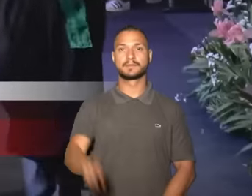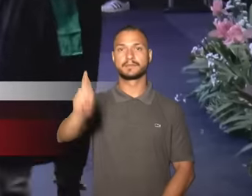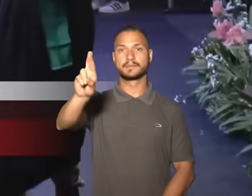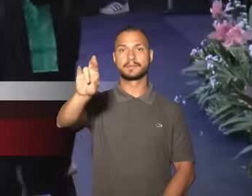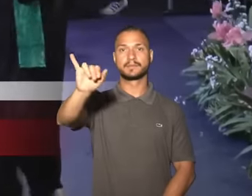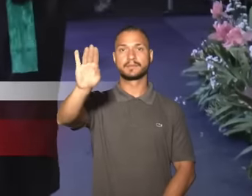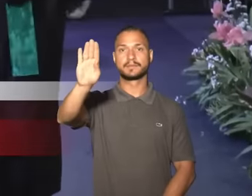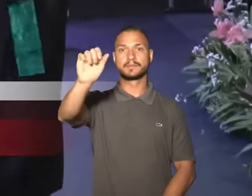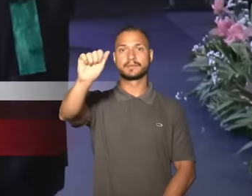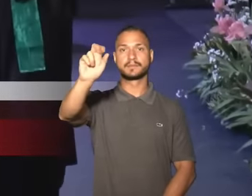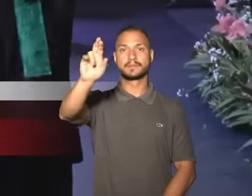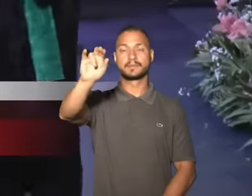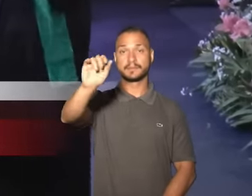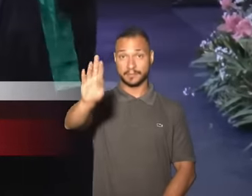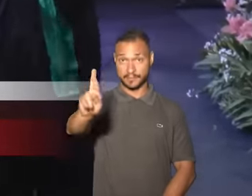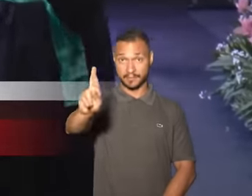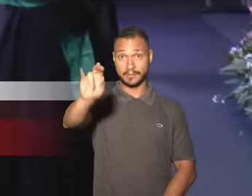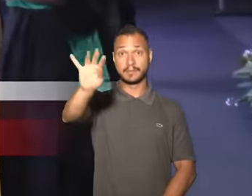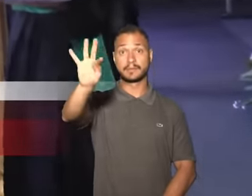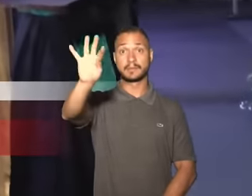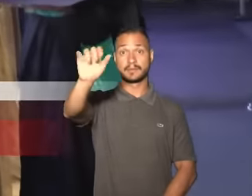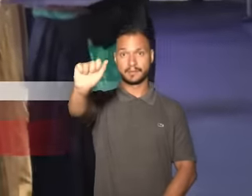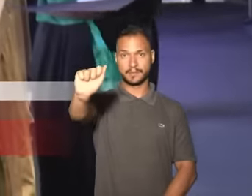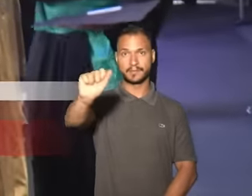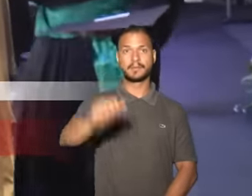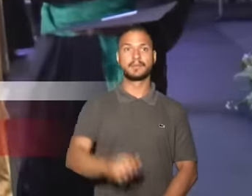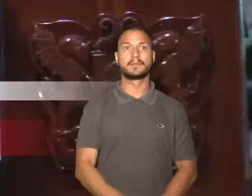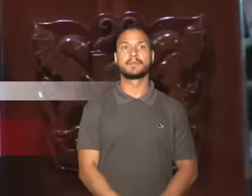Rita de Cássia Vieira Faria.